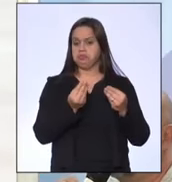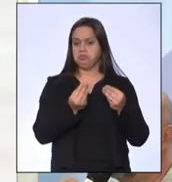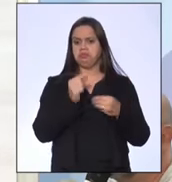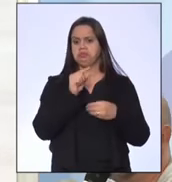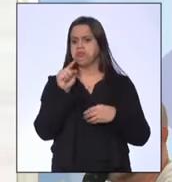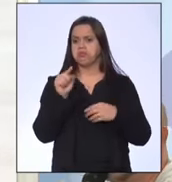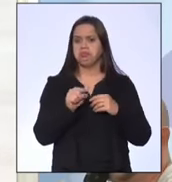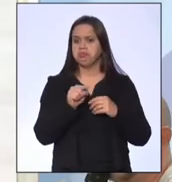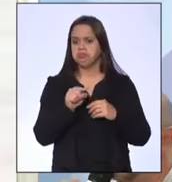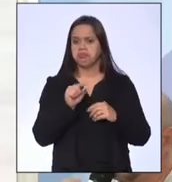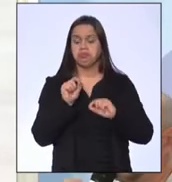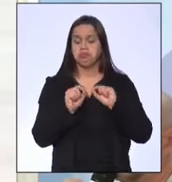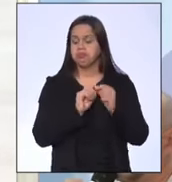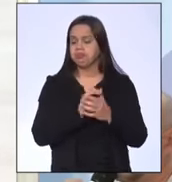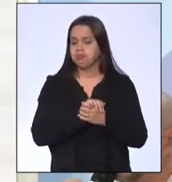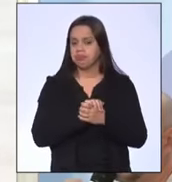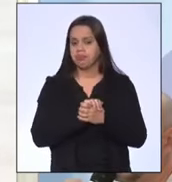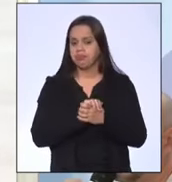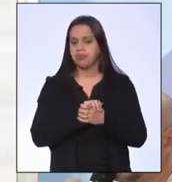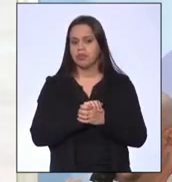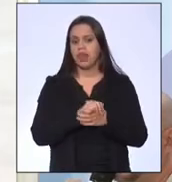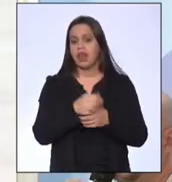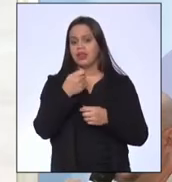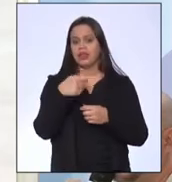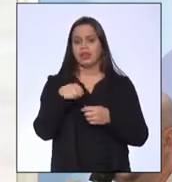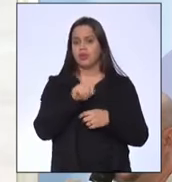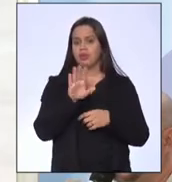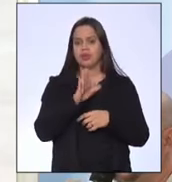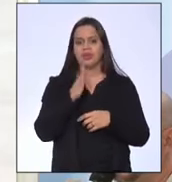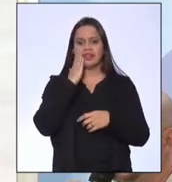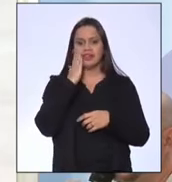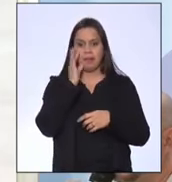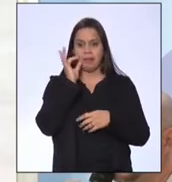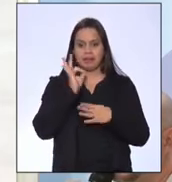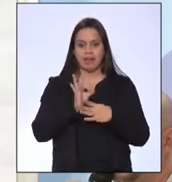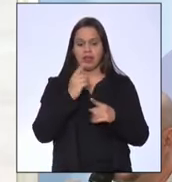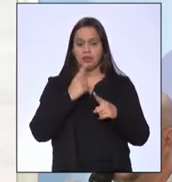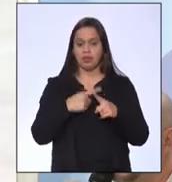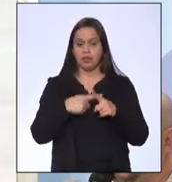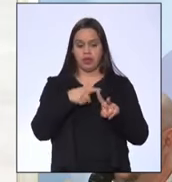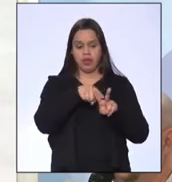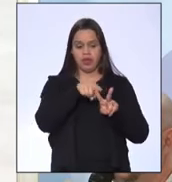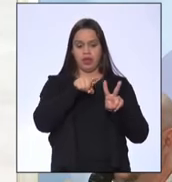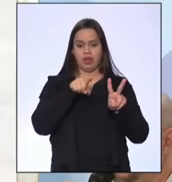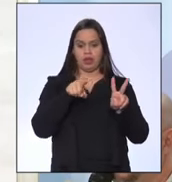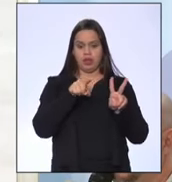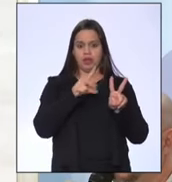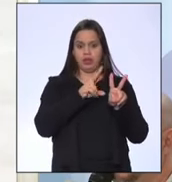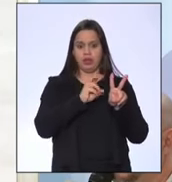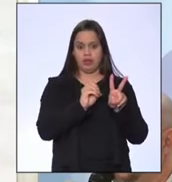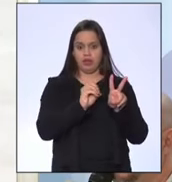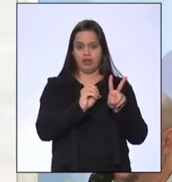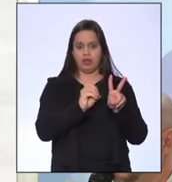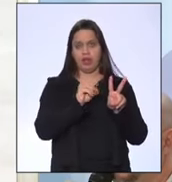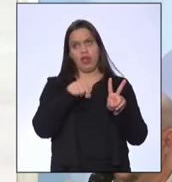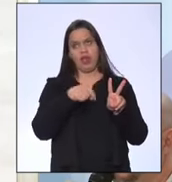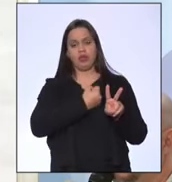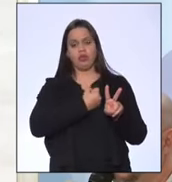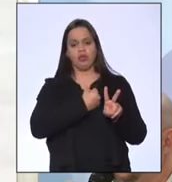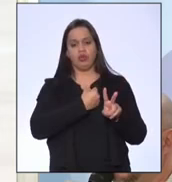Como saber? Bom, não é preciso saber exatamente, até porque o raiz de 20 é um número, digamos